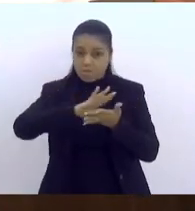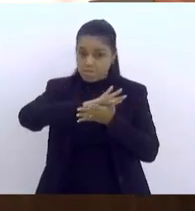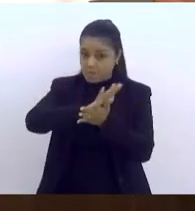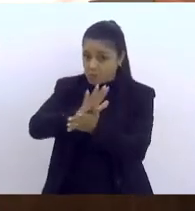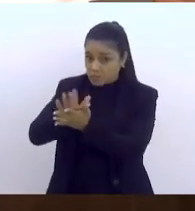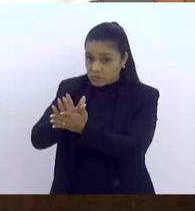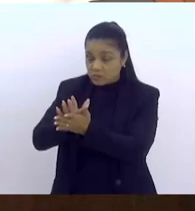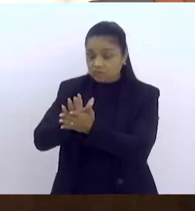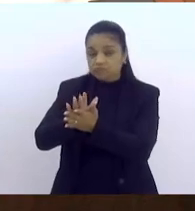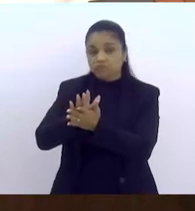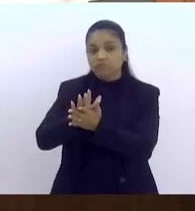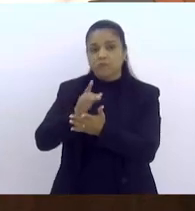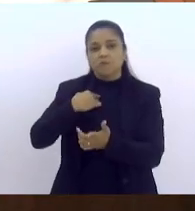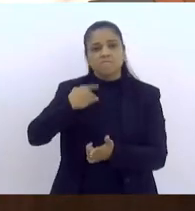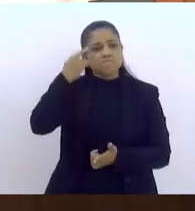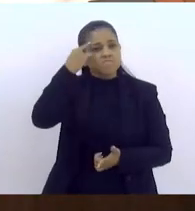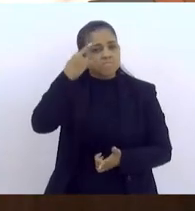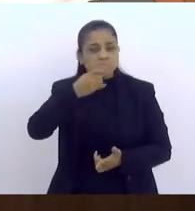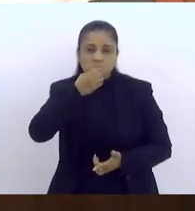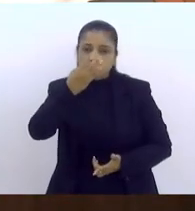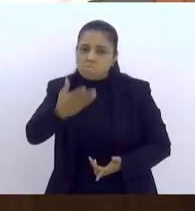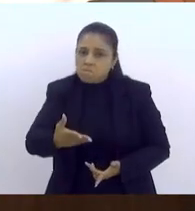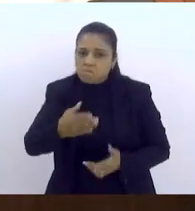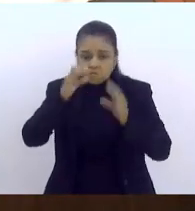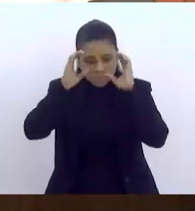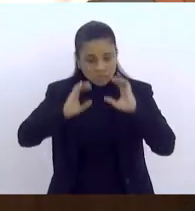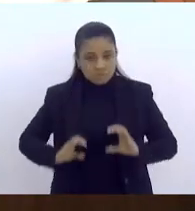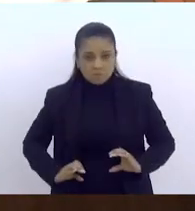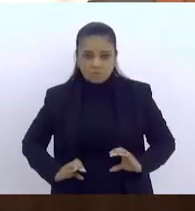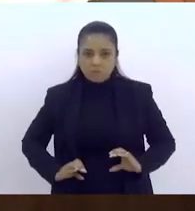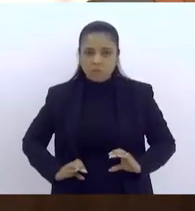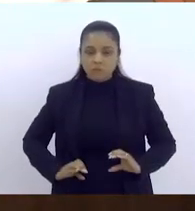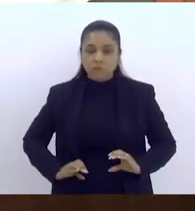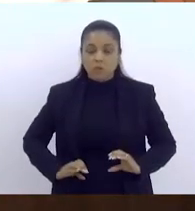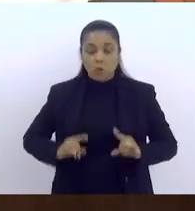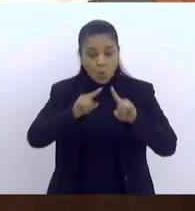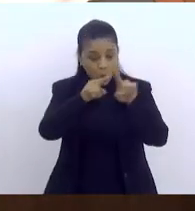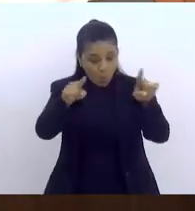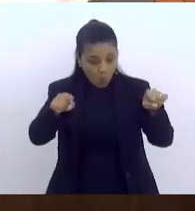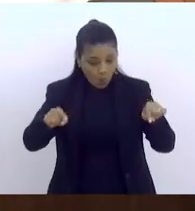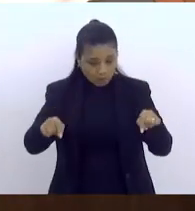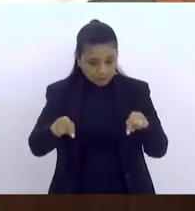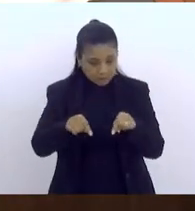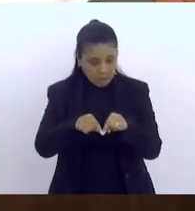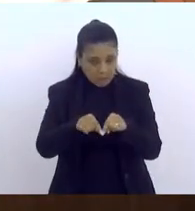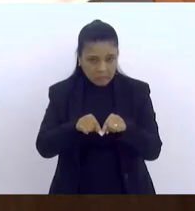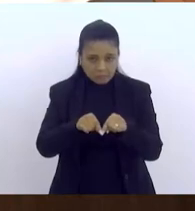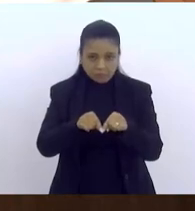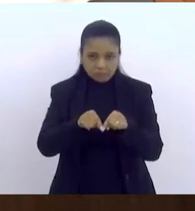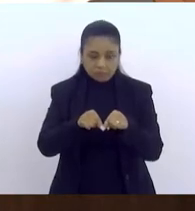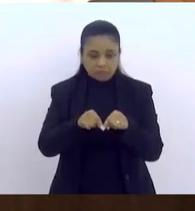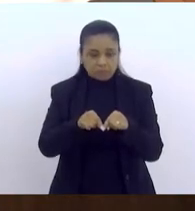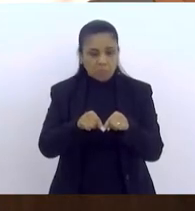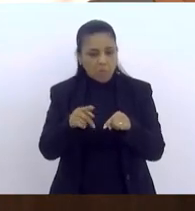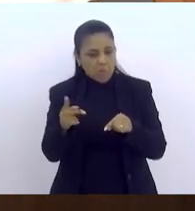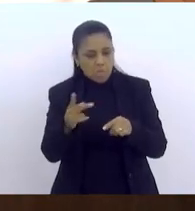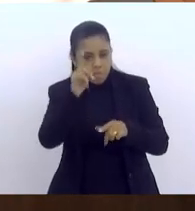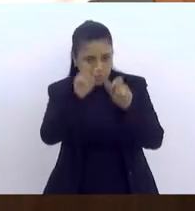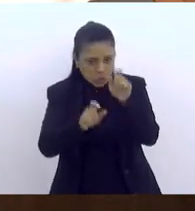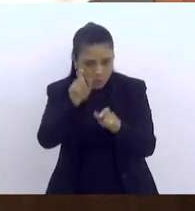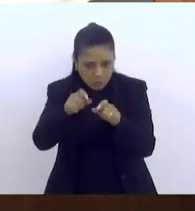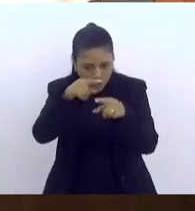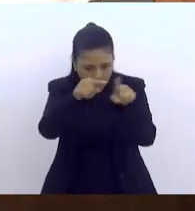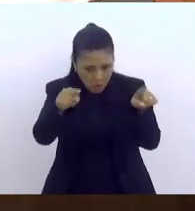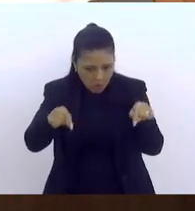todo cidadão de bem pensa. O que o indivíduo faz entre quatro paredes, a forma pela qual o indivíduo